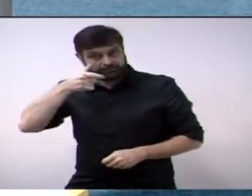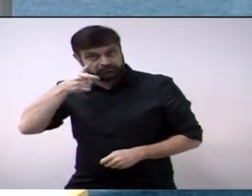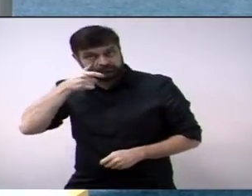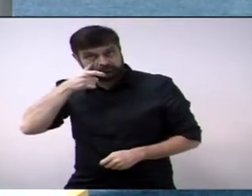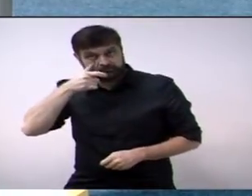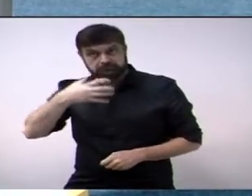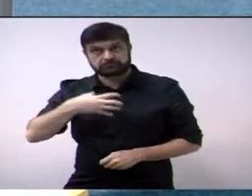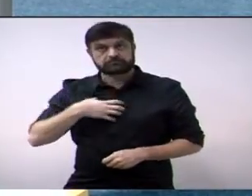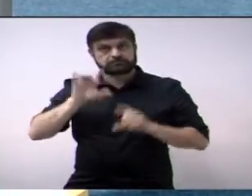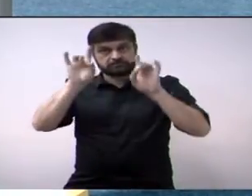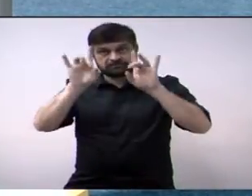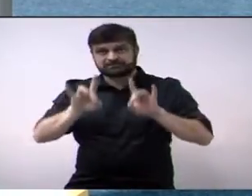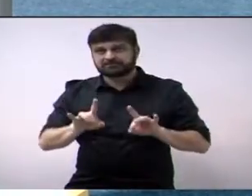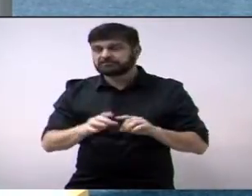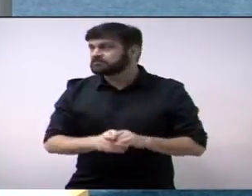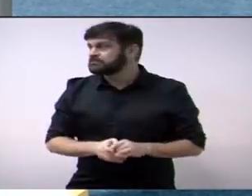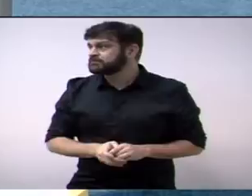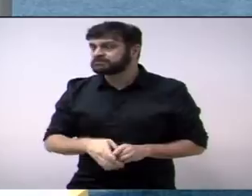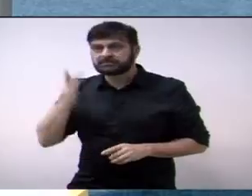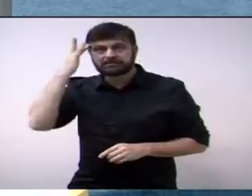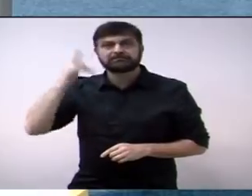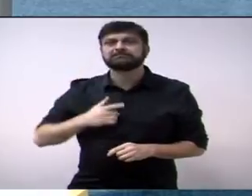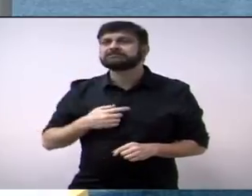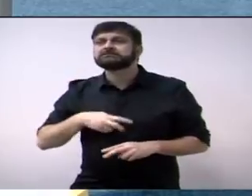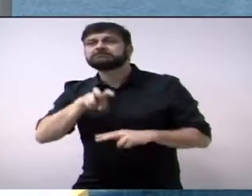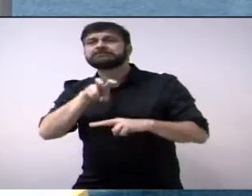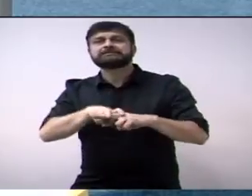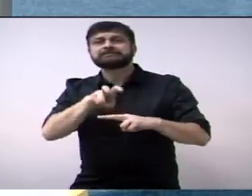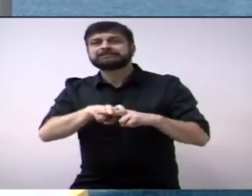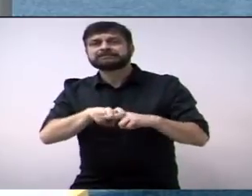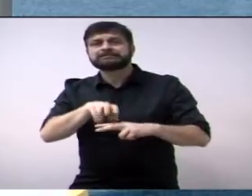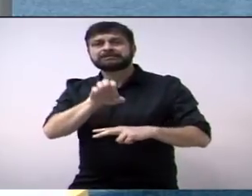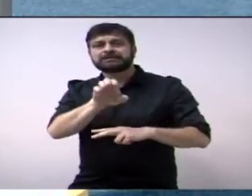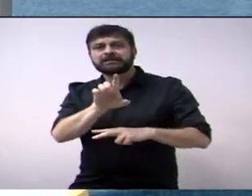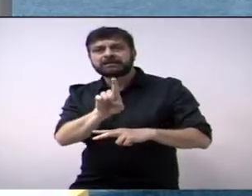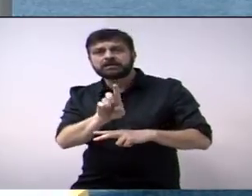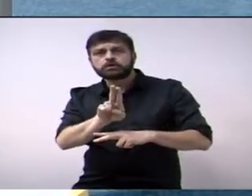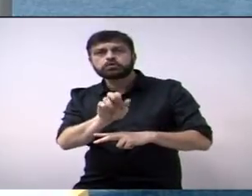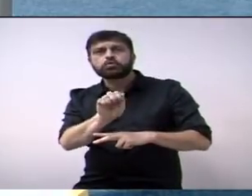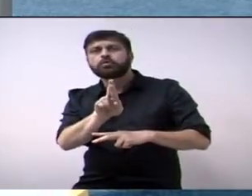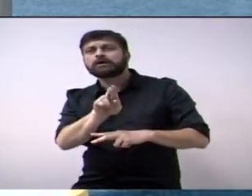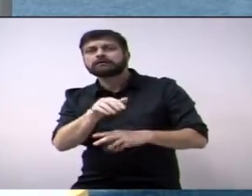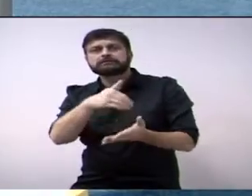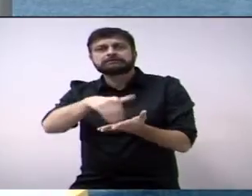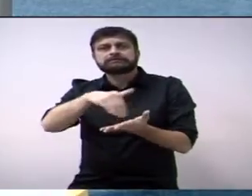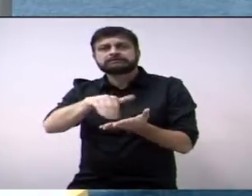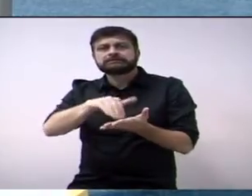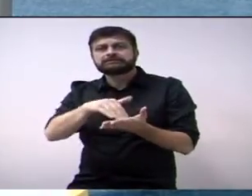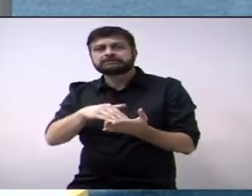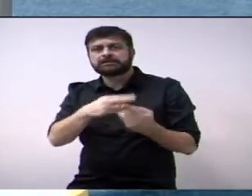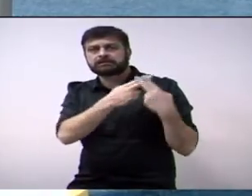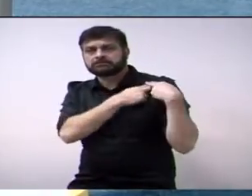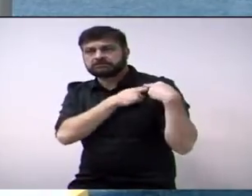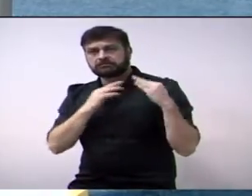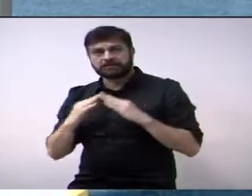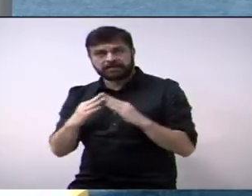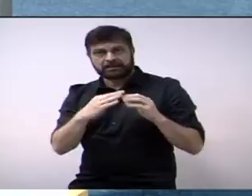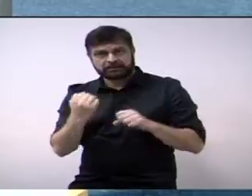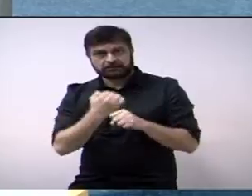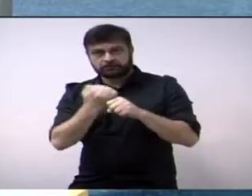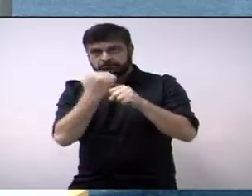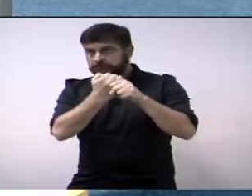forma especial, eu não sei onde está sentado o Eduardo Berenguel, o secretário de Habitação. Cumprimento todos os